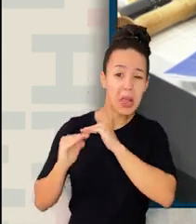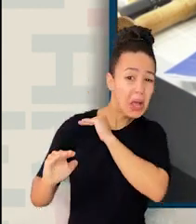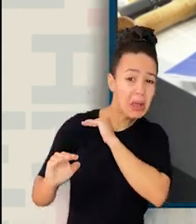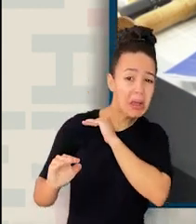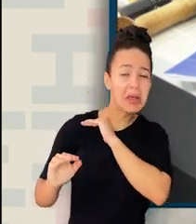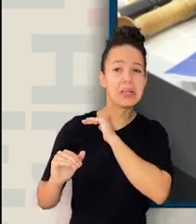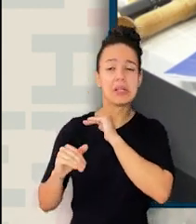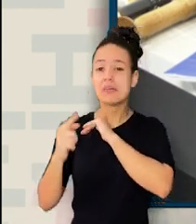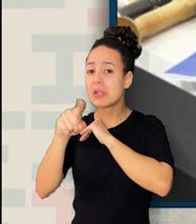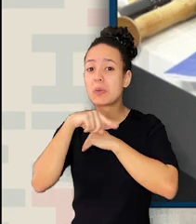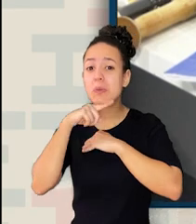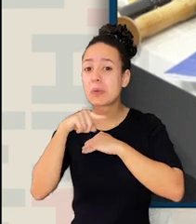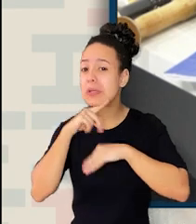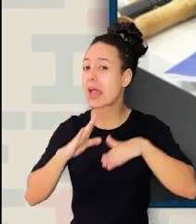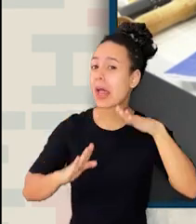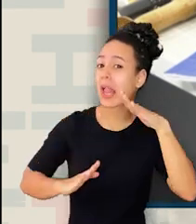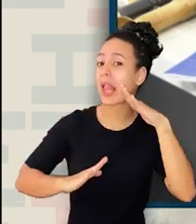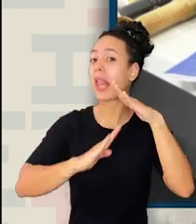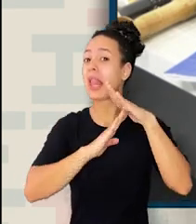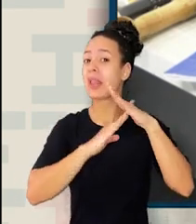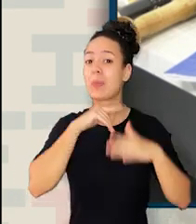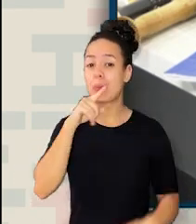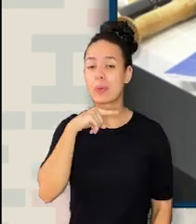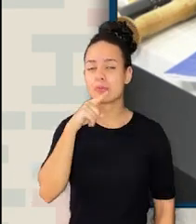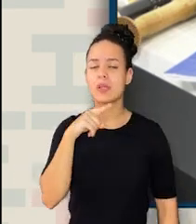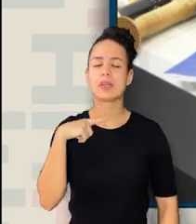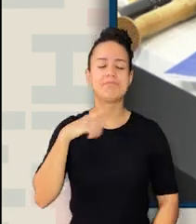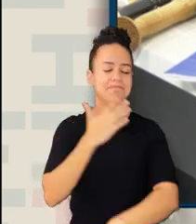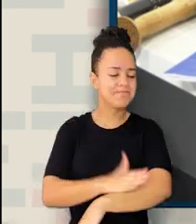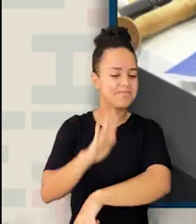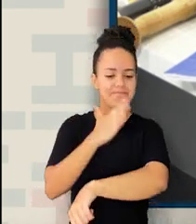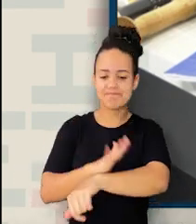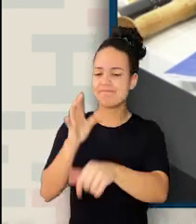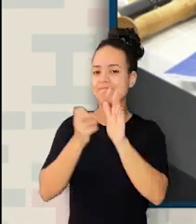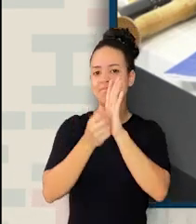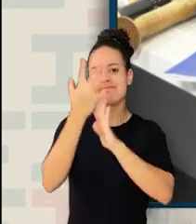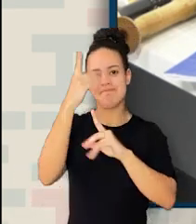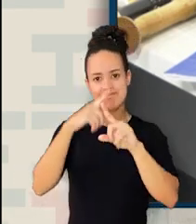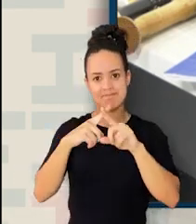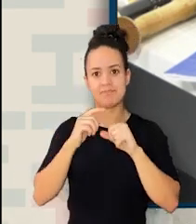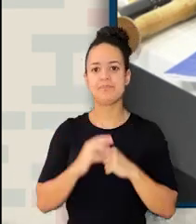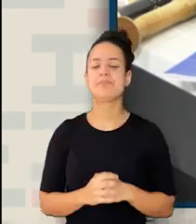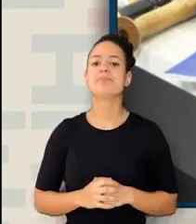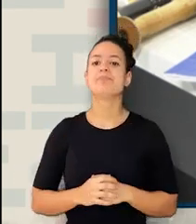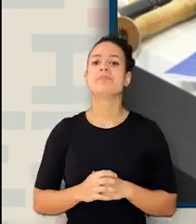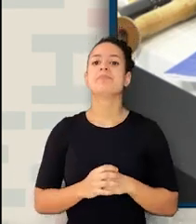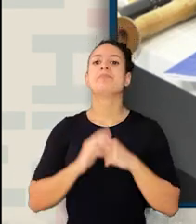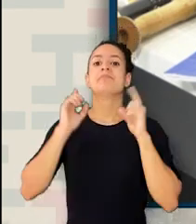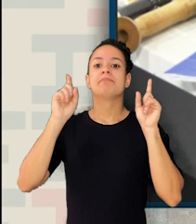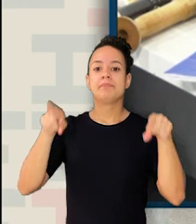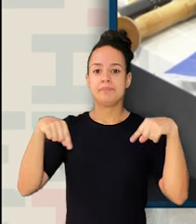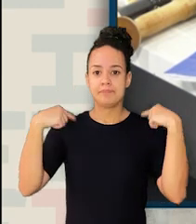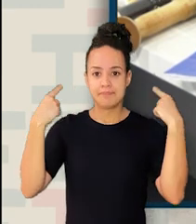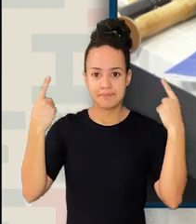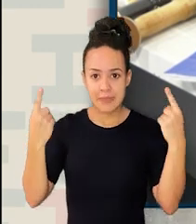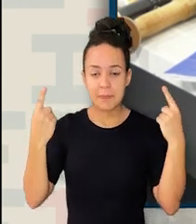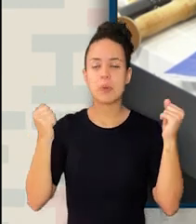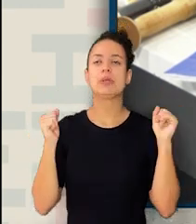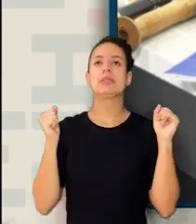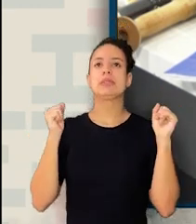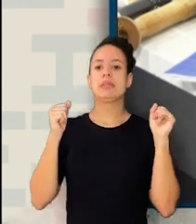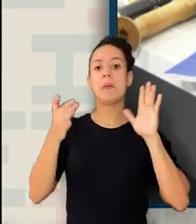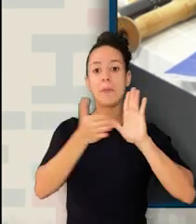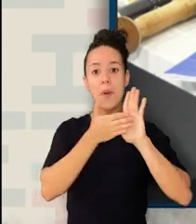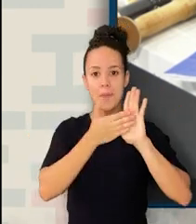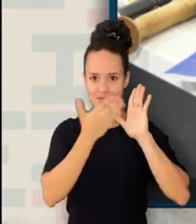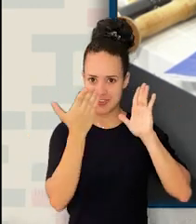não consegue chegar, né? E repetir bastante. Depois, fazer como está propondo